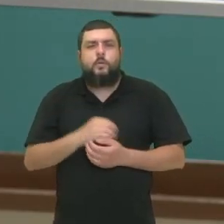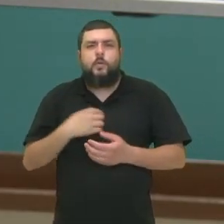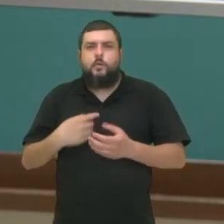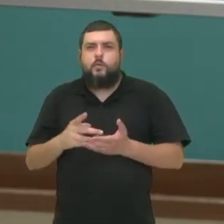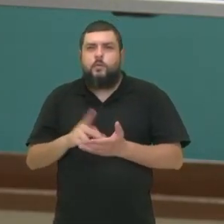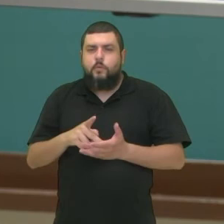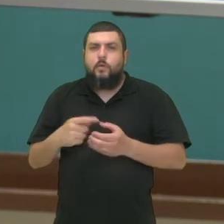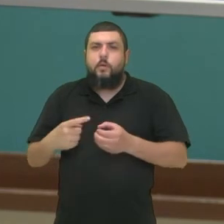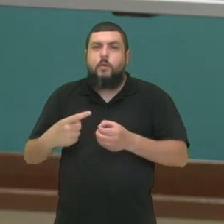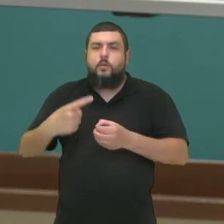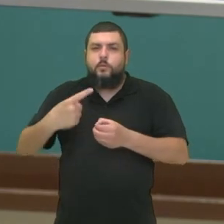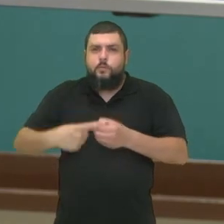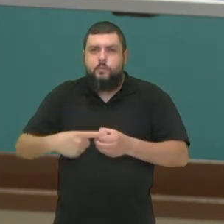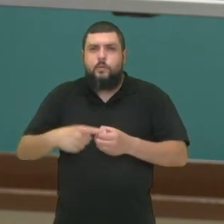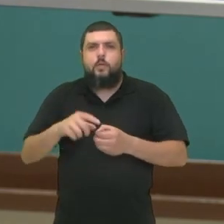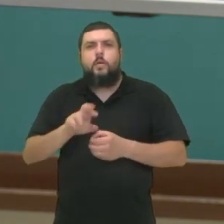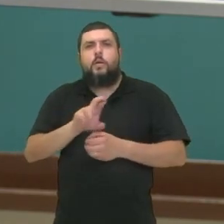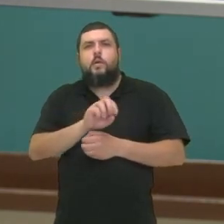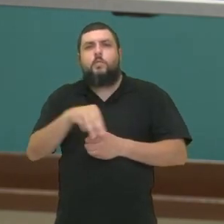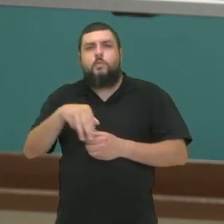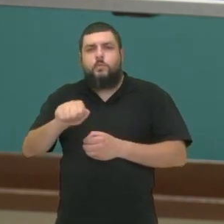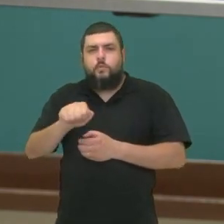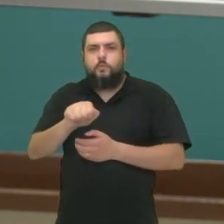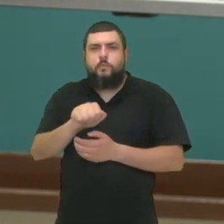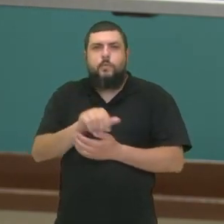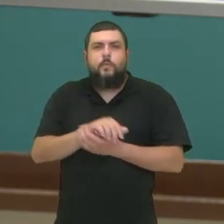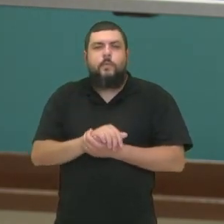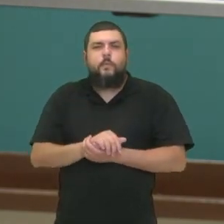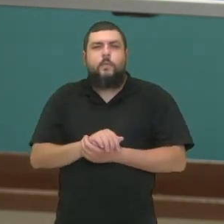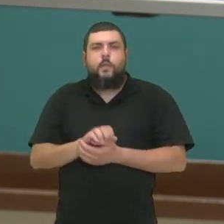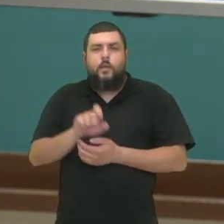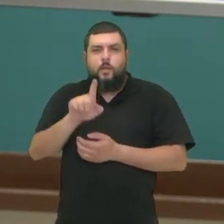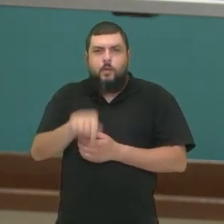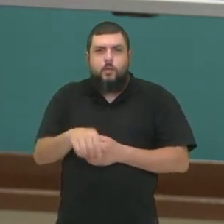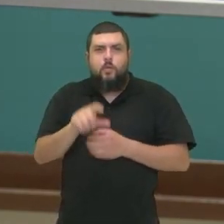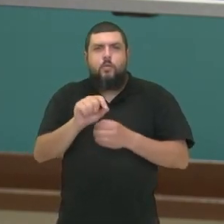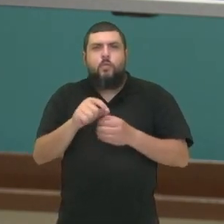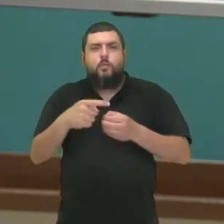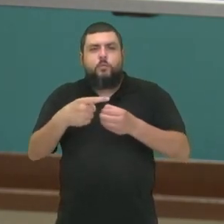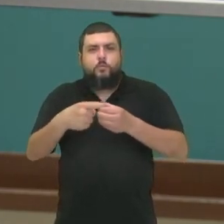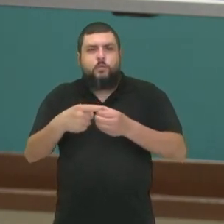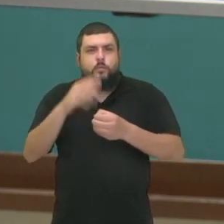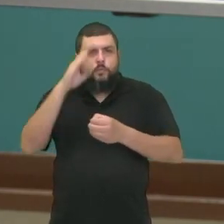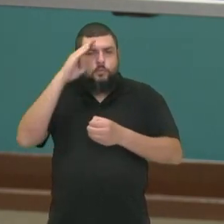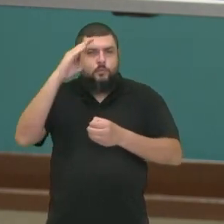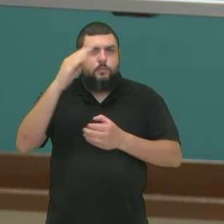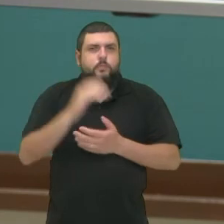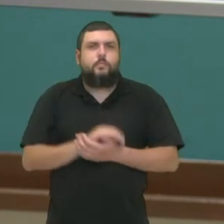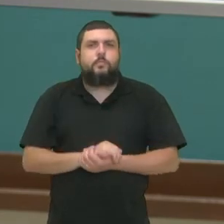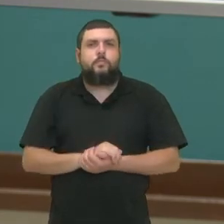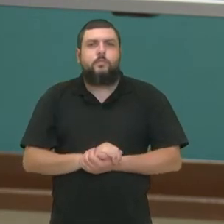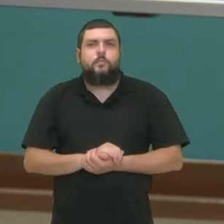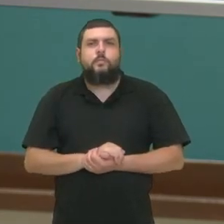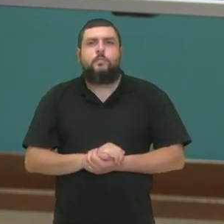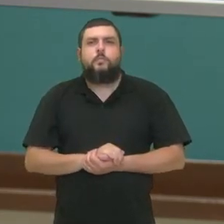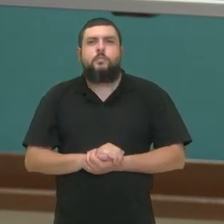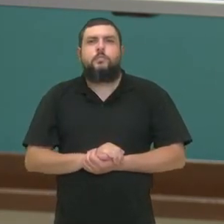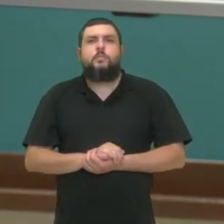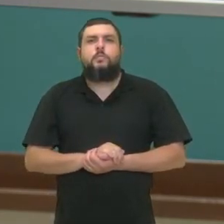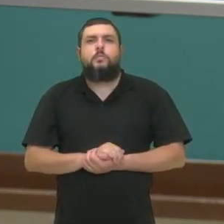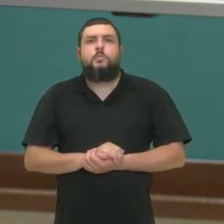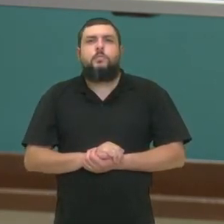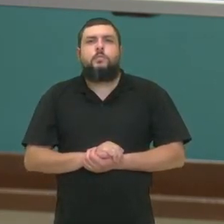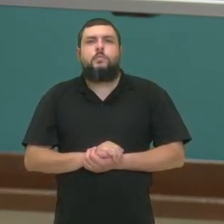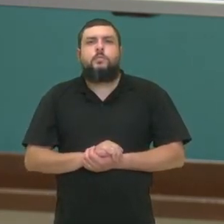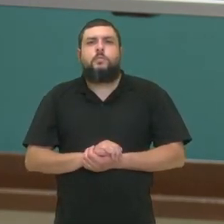romana. Tudo é Roma. O Império Romano, e tinha, sim, a cidade principal, Roma. Uso de estradas, uso